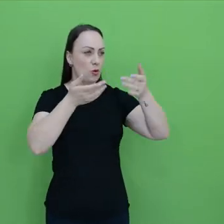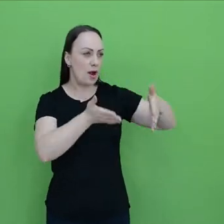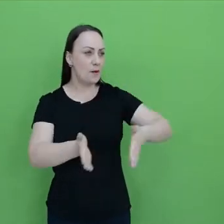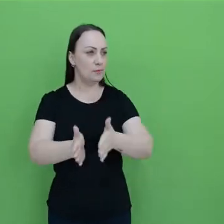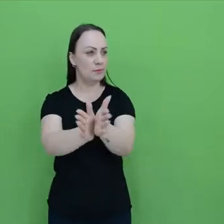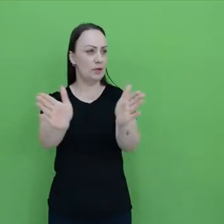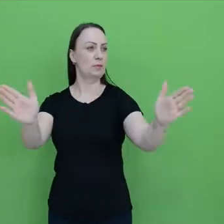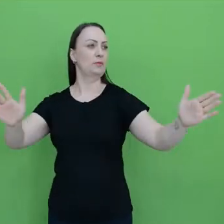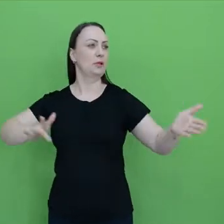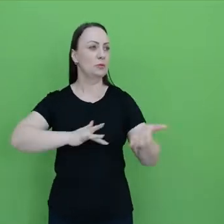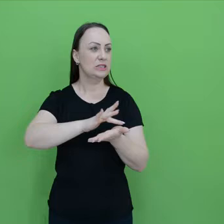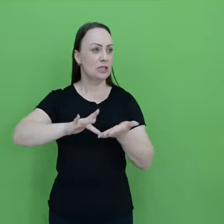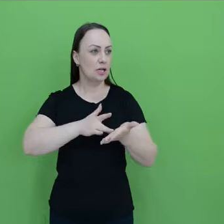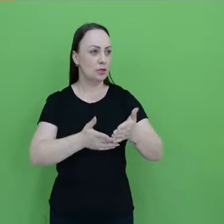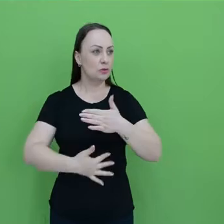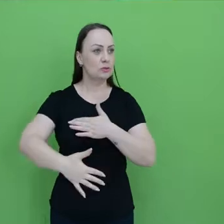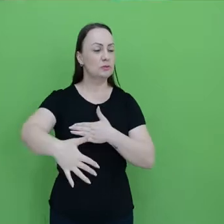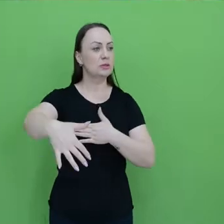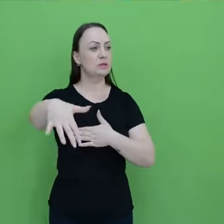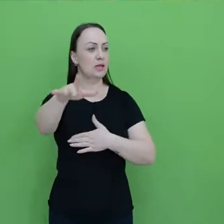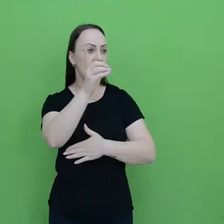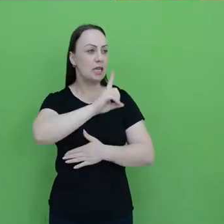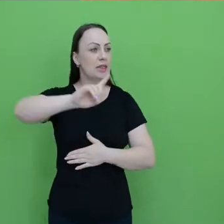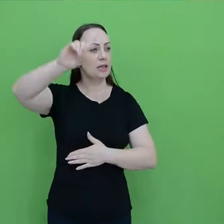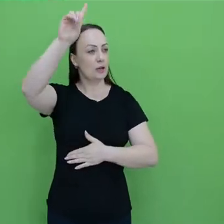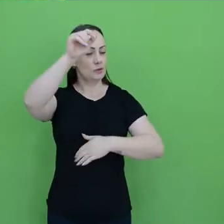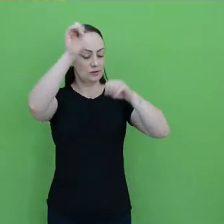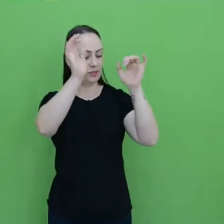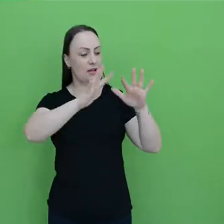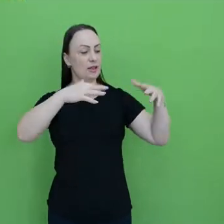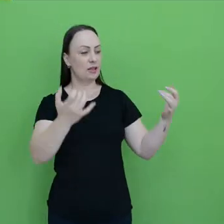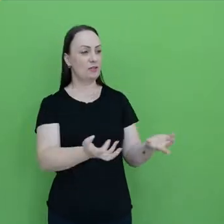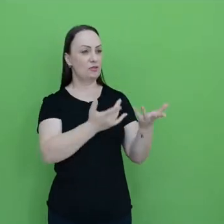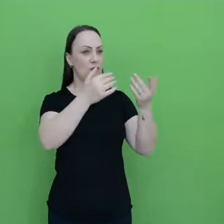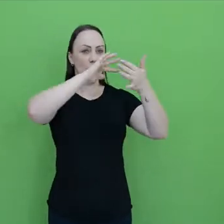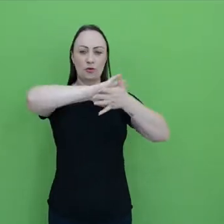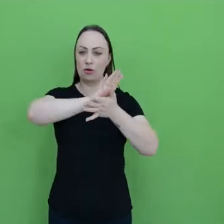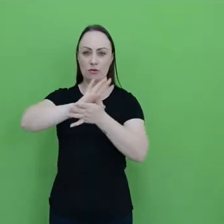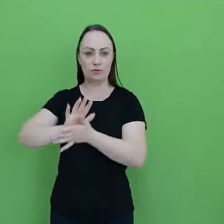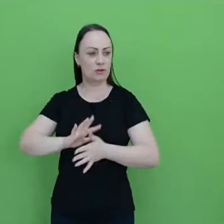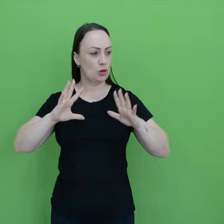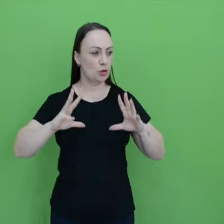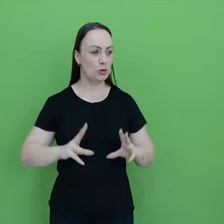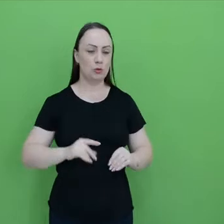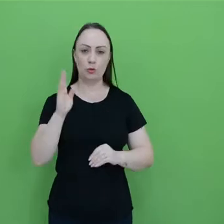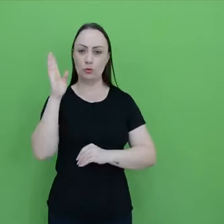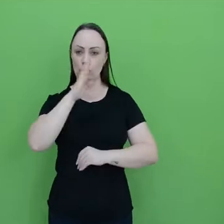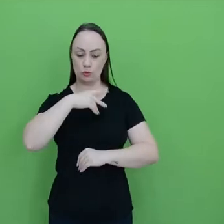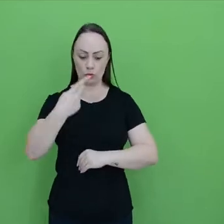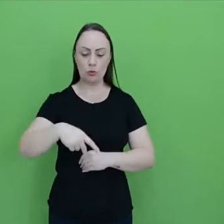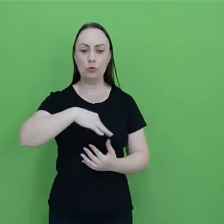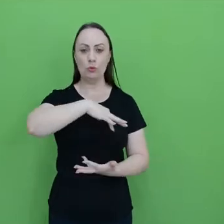ciganos passarem. Ó Deus encantada do fogo, queima todas as impurezas deste mundo.